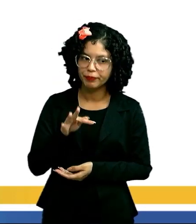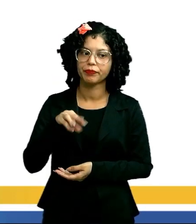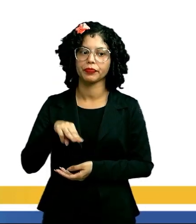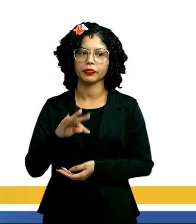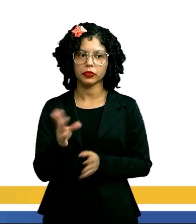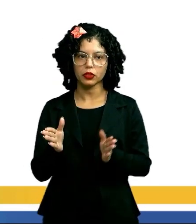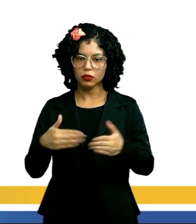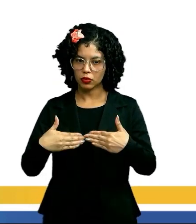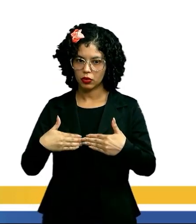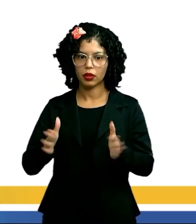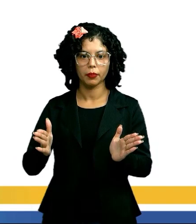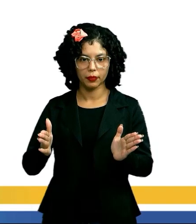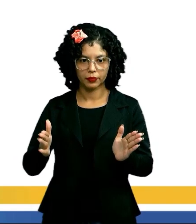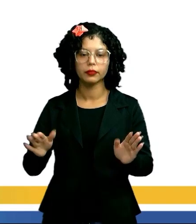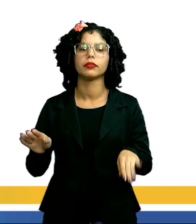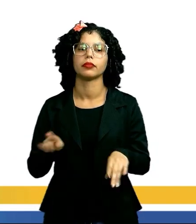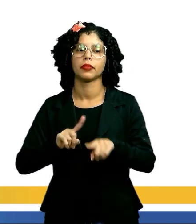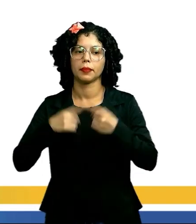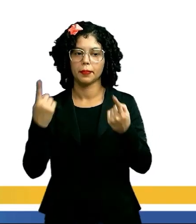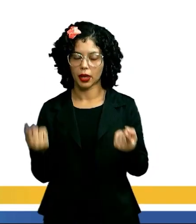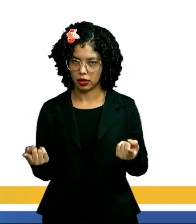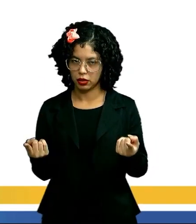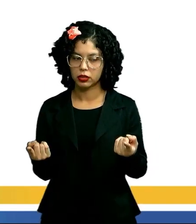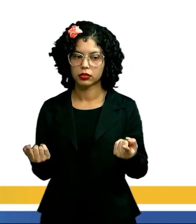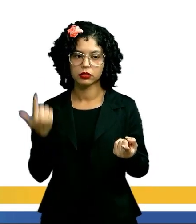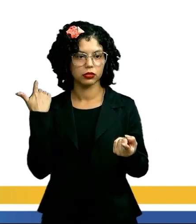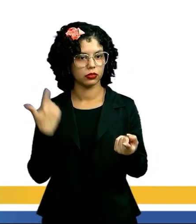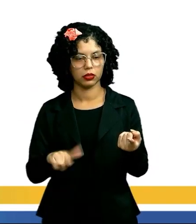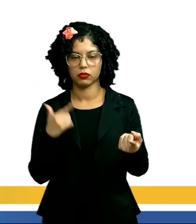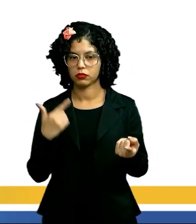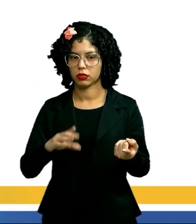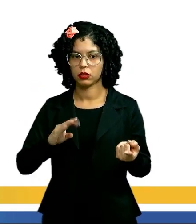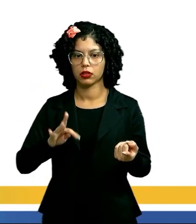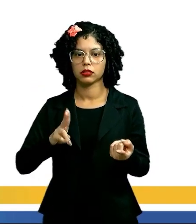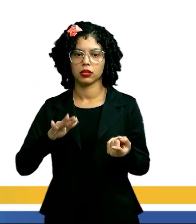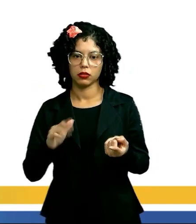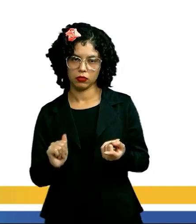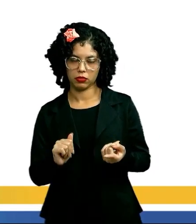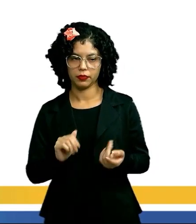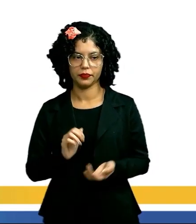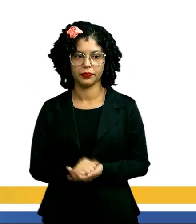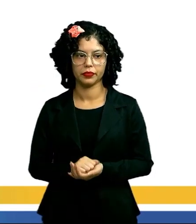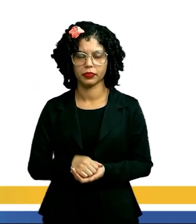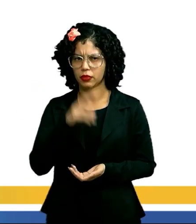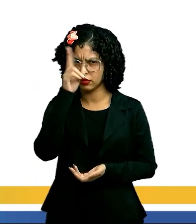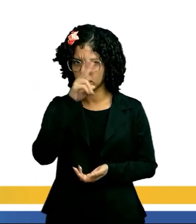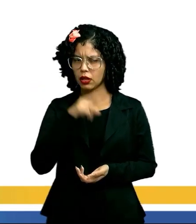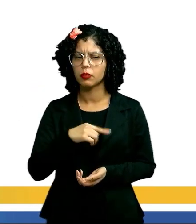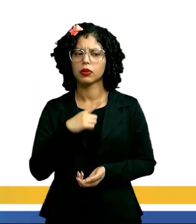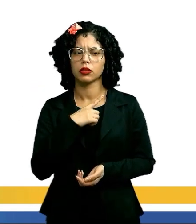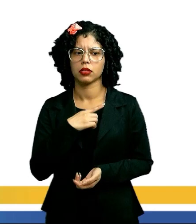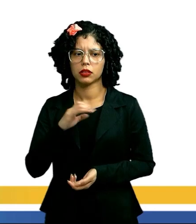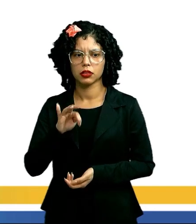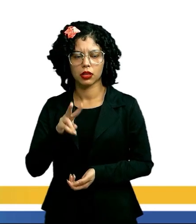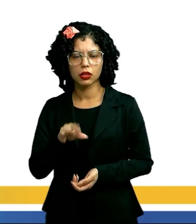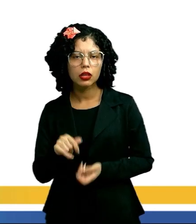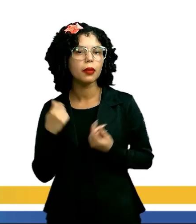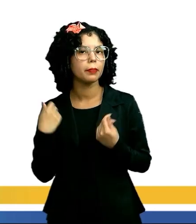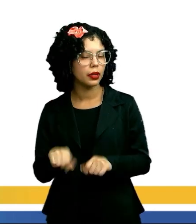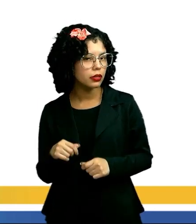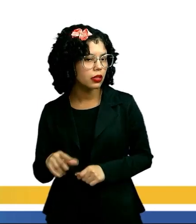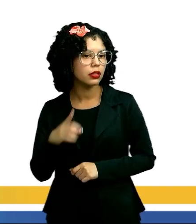né? Ela é fechada e aberta. Porém, pessoal, ela não tem a função cetona, tá? Lembra que para ser a função cetona,